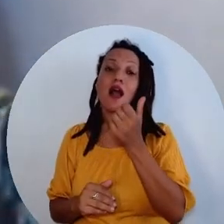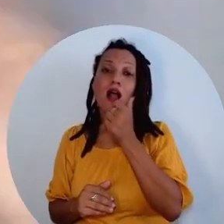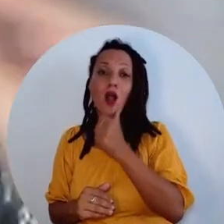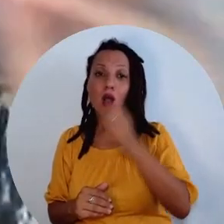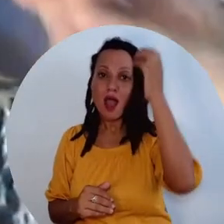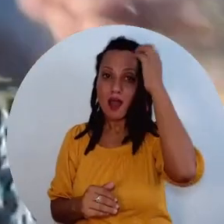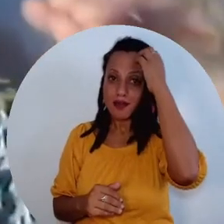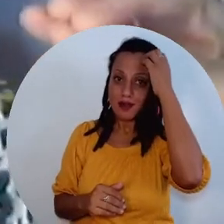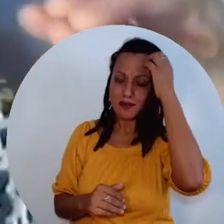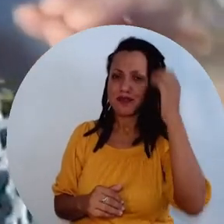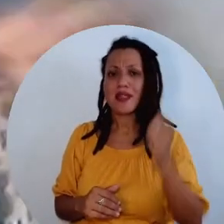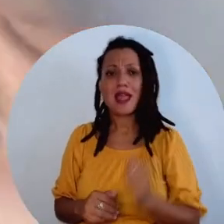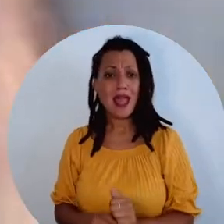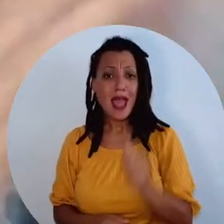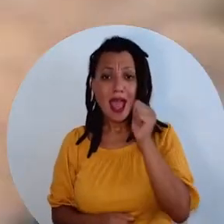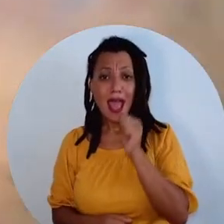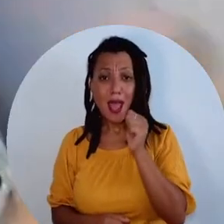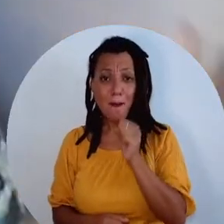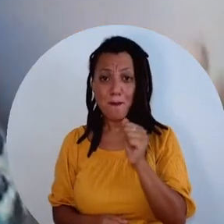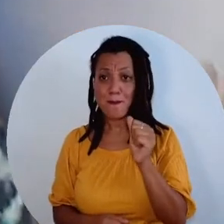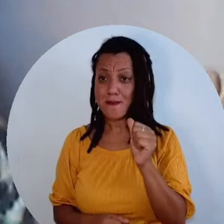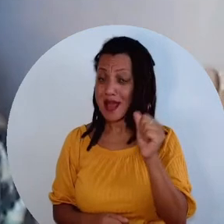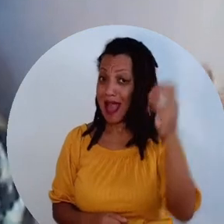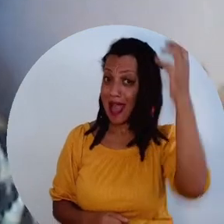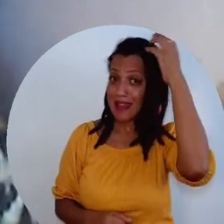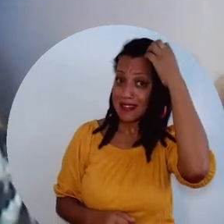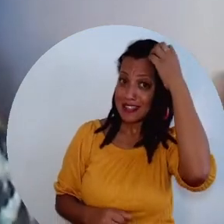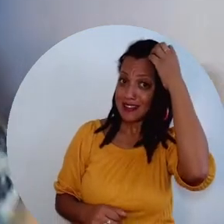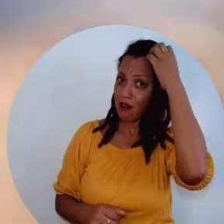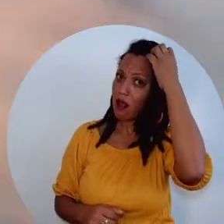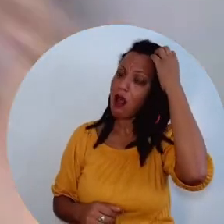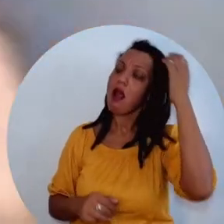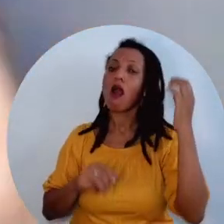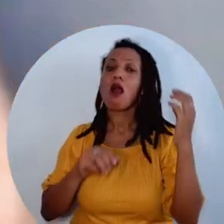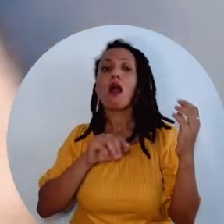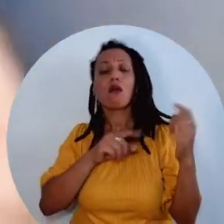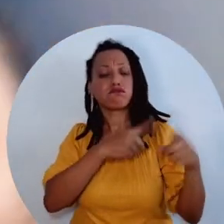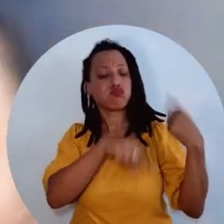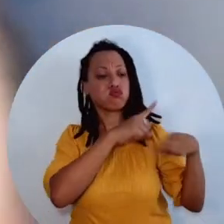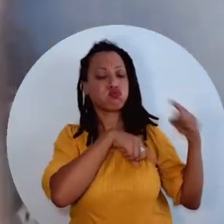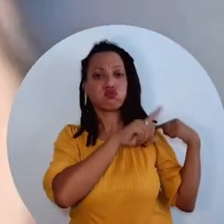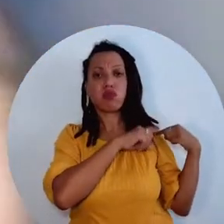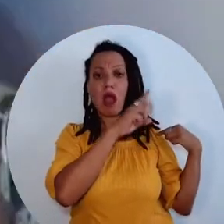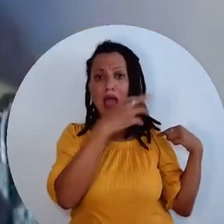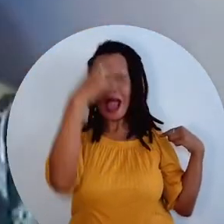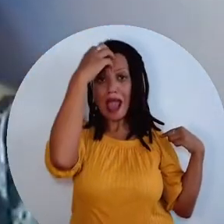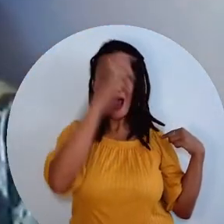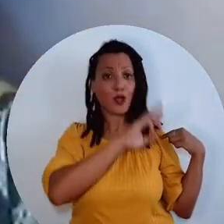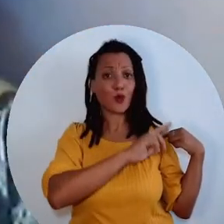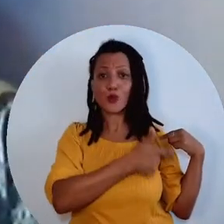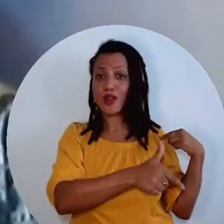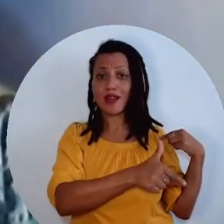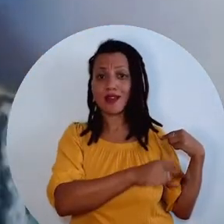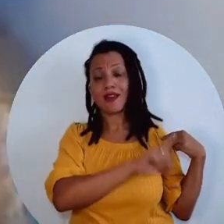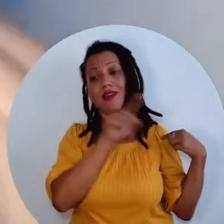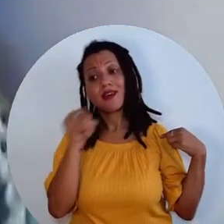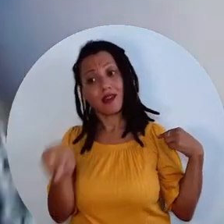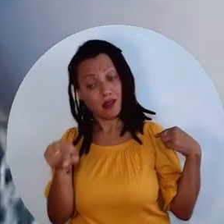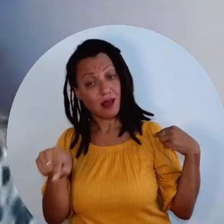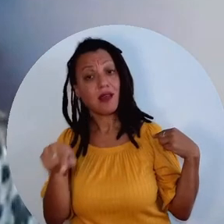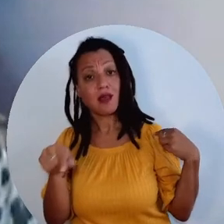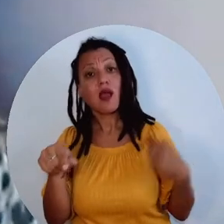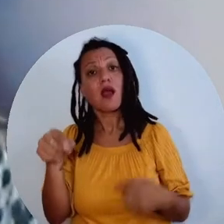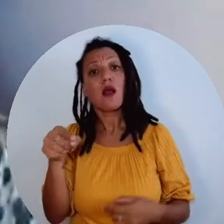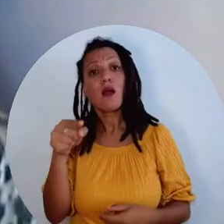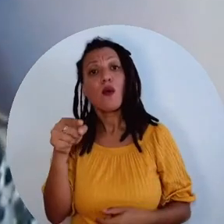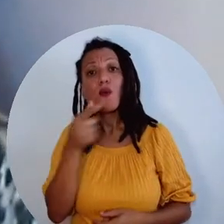da linhagem real, né? Ela não vem do mesmo útero que o rei. E aí, o que acontece? O filho dessa rainha também não